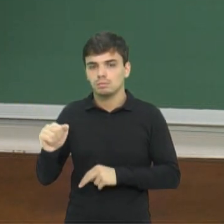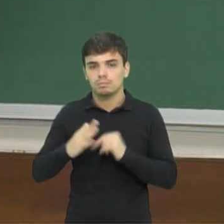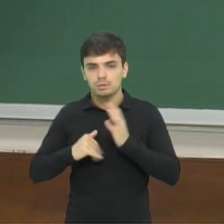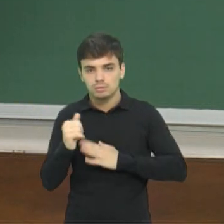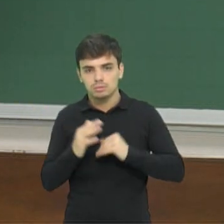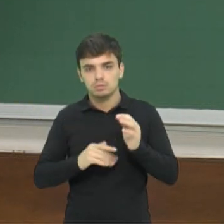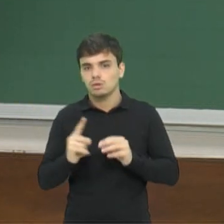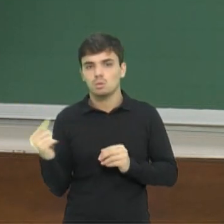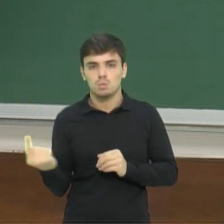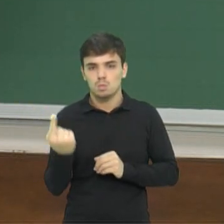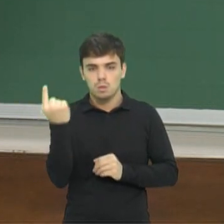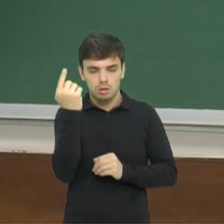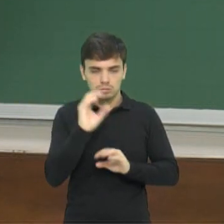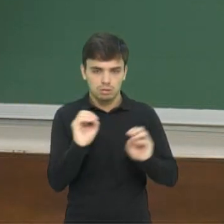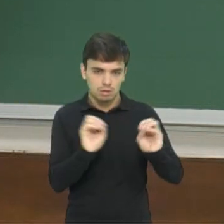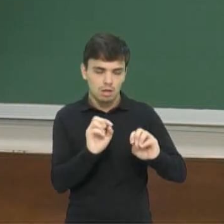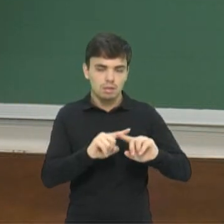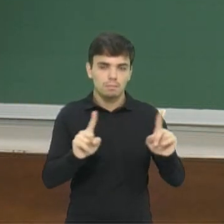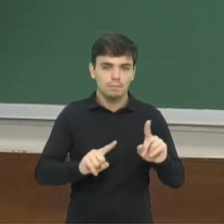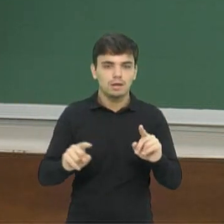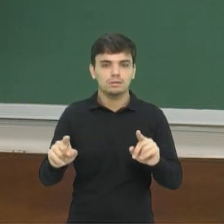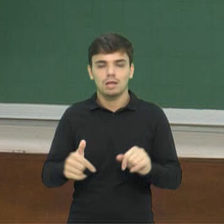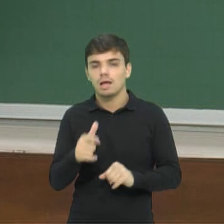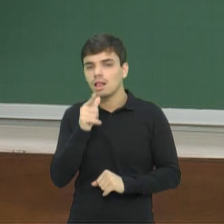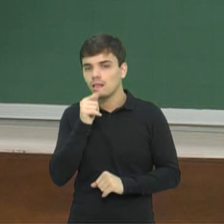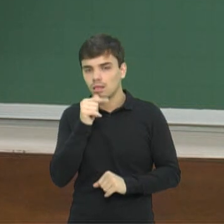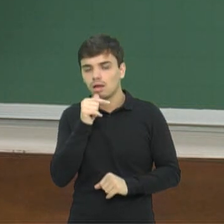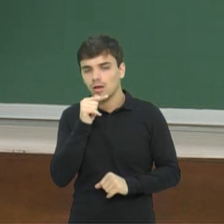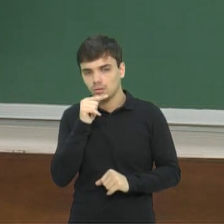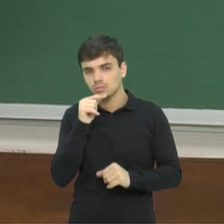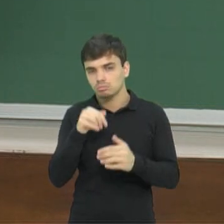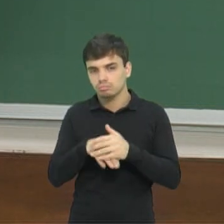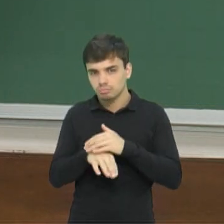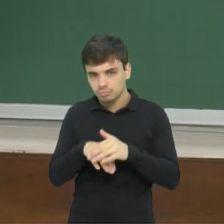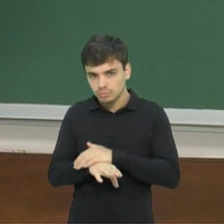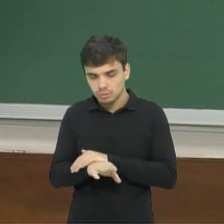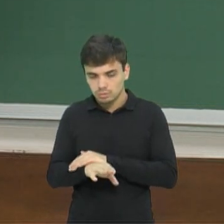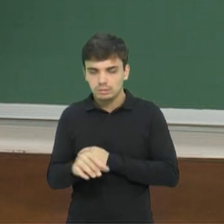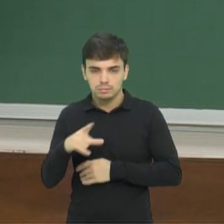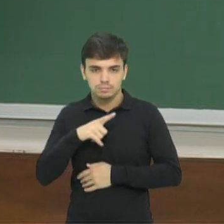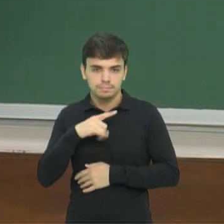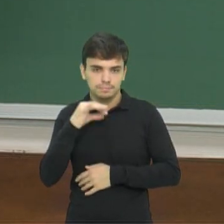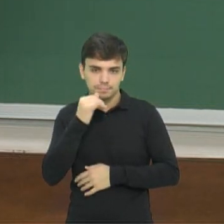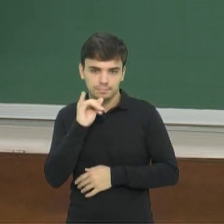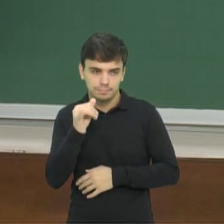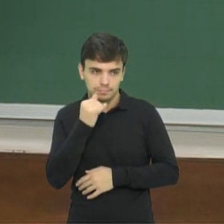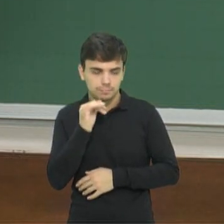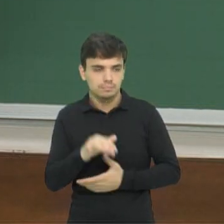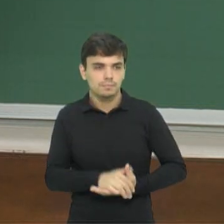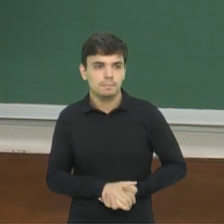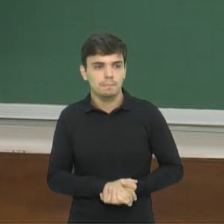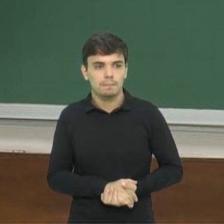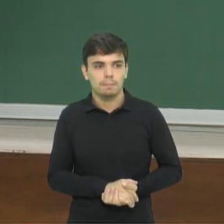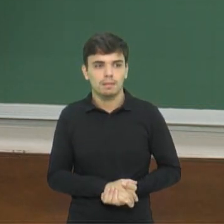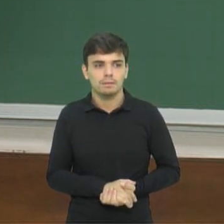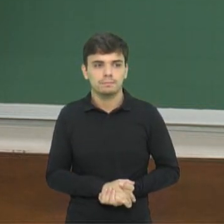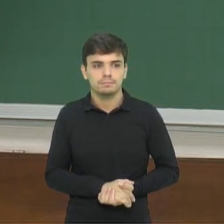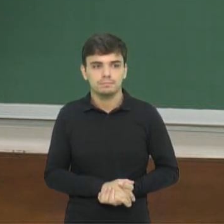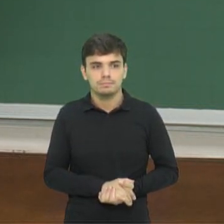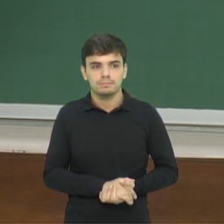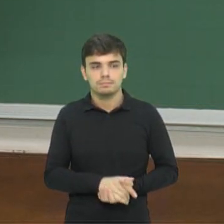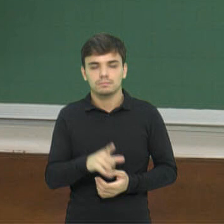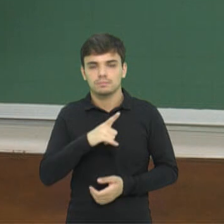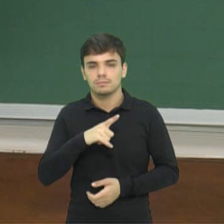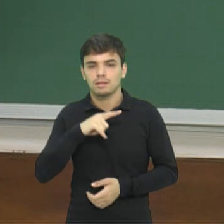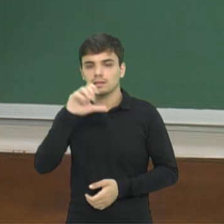até não é tão alto. Mas a produção primária líquida acaba sendo alta. Por quê? Porque sobra muita energia para o ambiente. A gente tinha a segunda fase, que é o